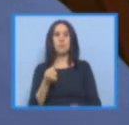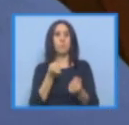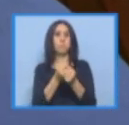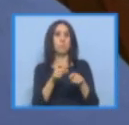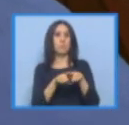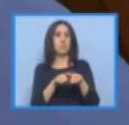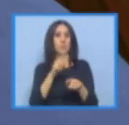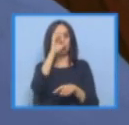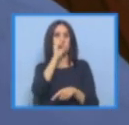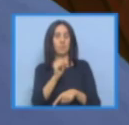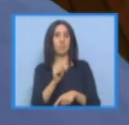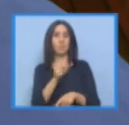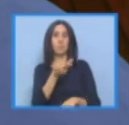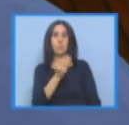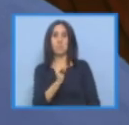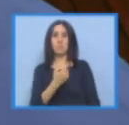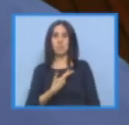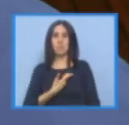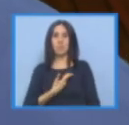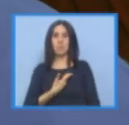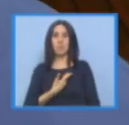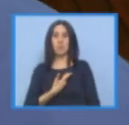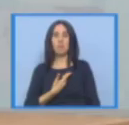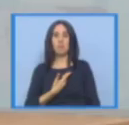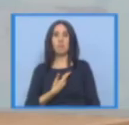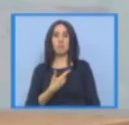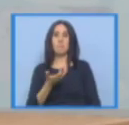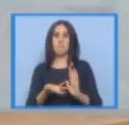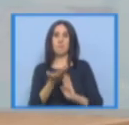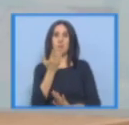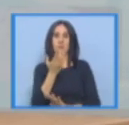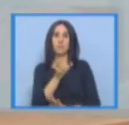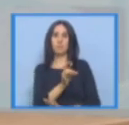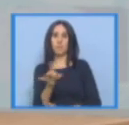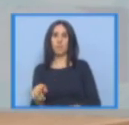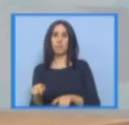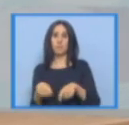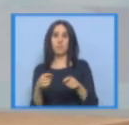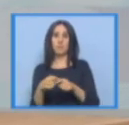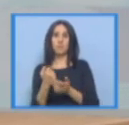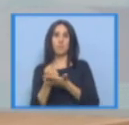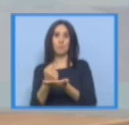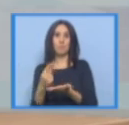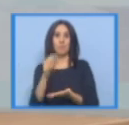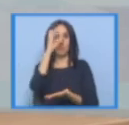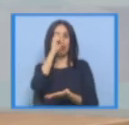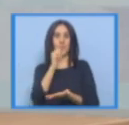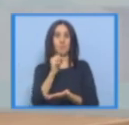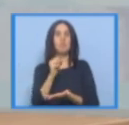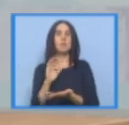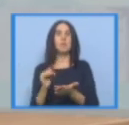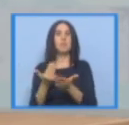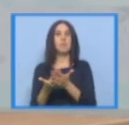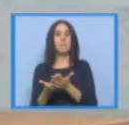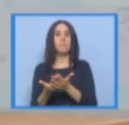a este governo, pelo PSD, muito mais do que pelos partidos que têm apoiado este governo e que